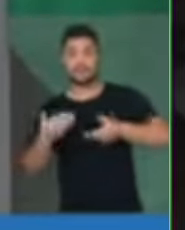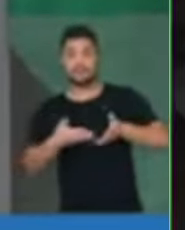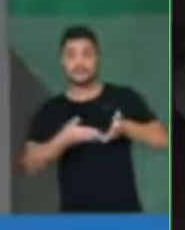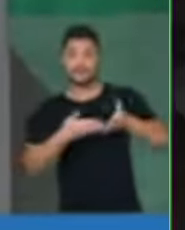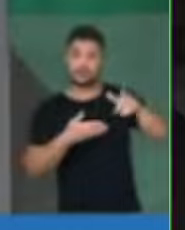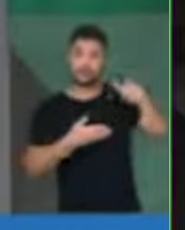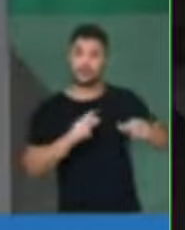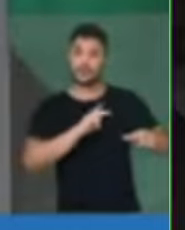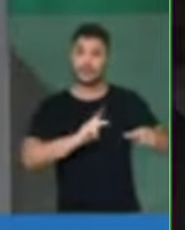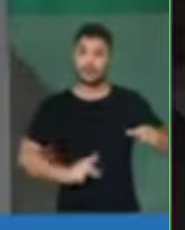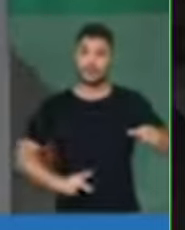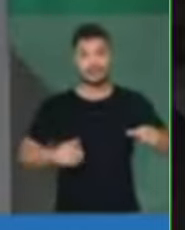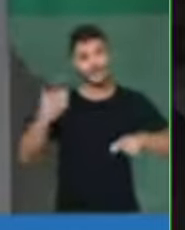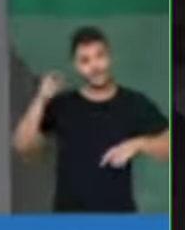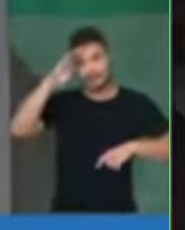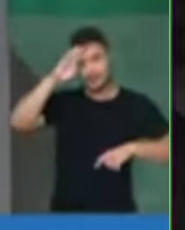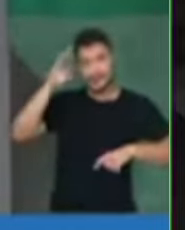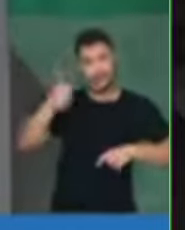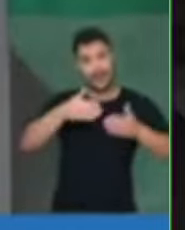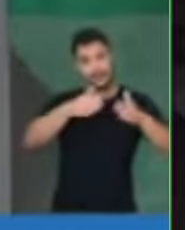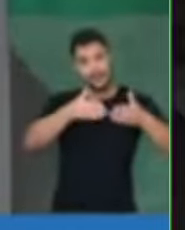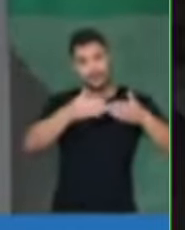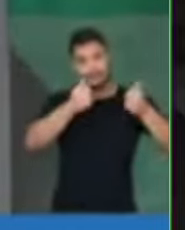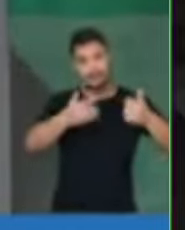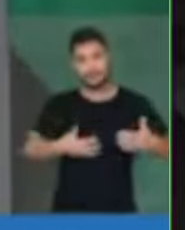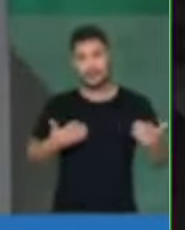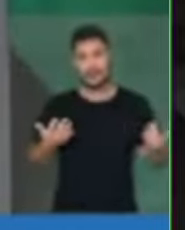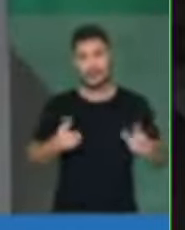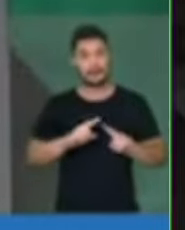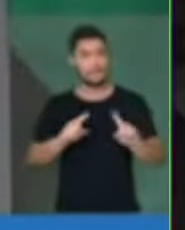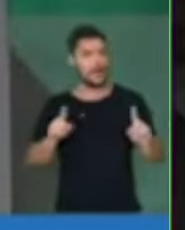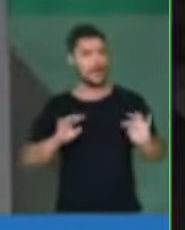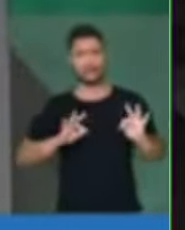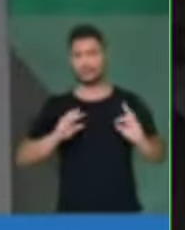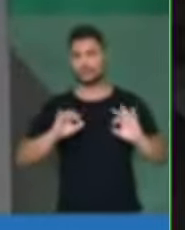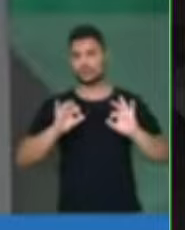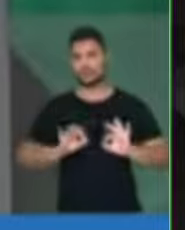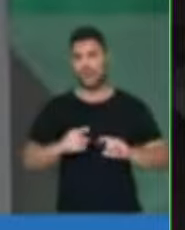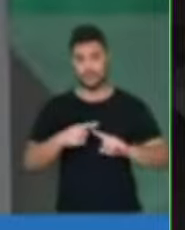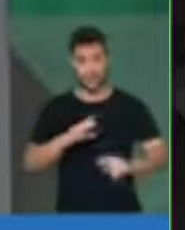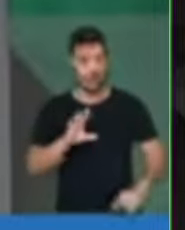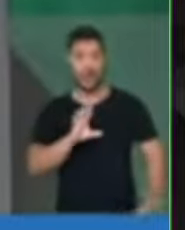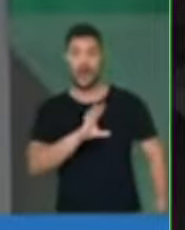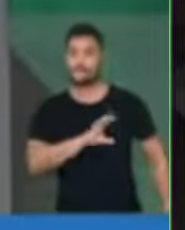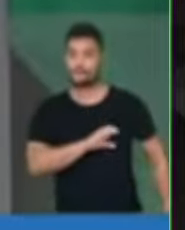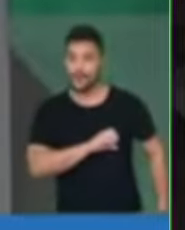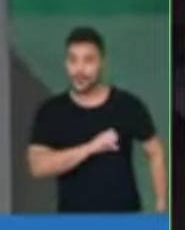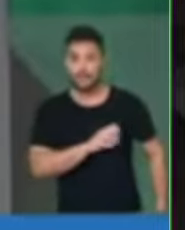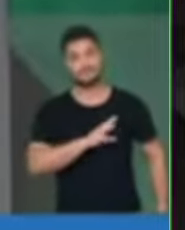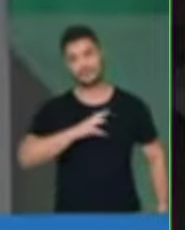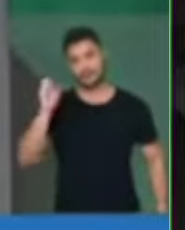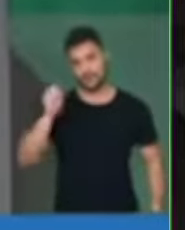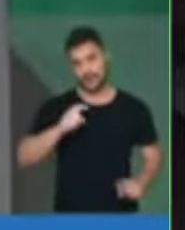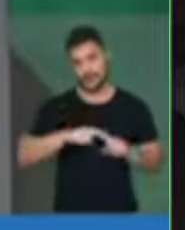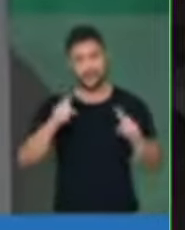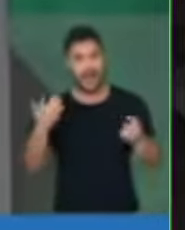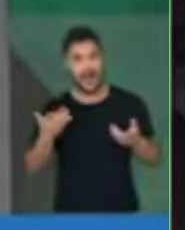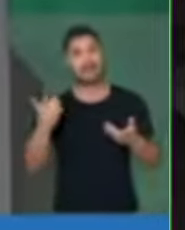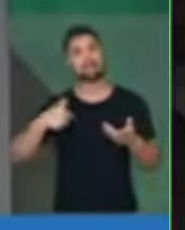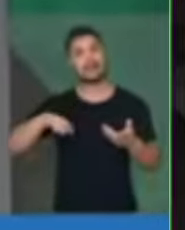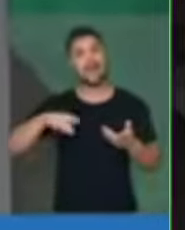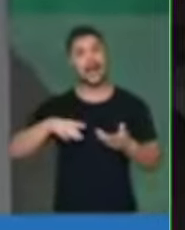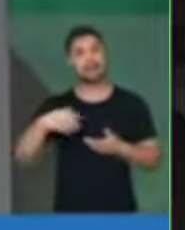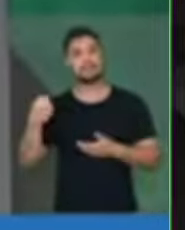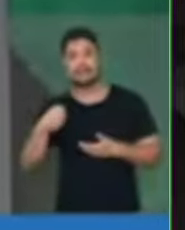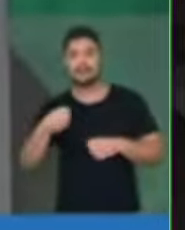o presidente Bolsonaro se explicar de tudo. Mas está tudo certo, porque o amor venceu. Mas a picanha e a cervejinha, o pobre não vai